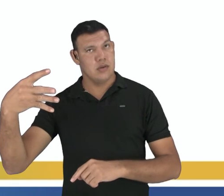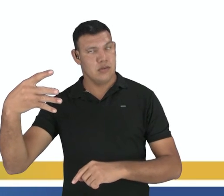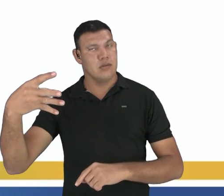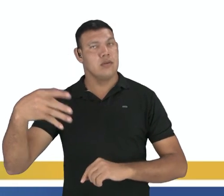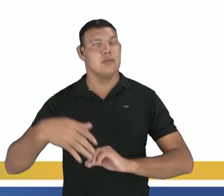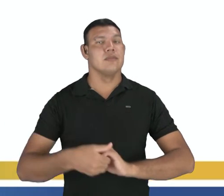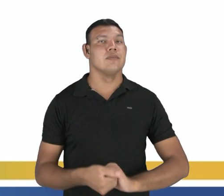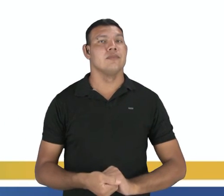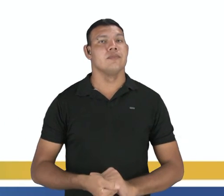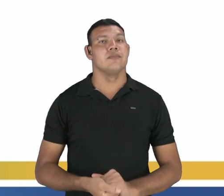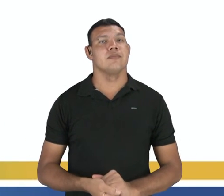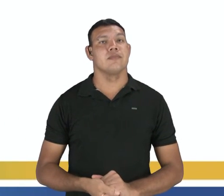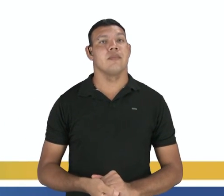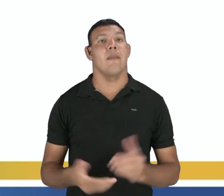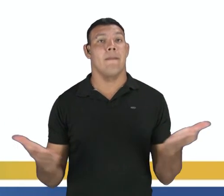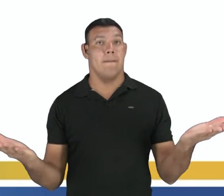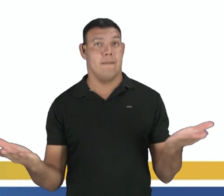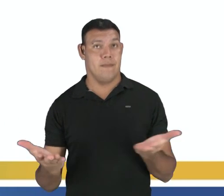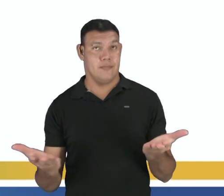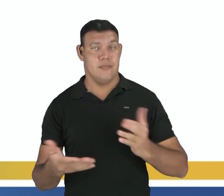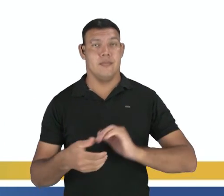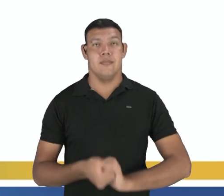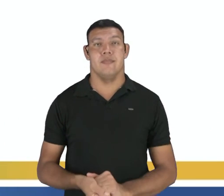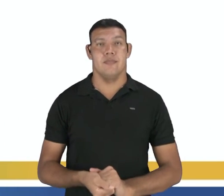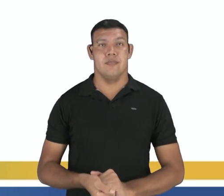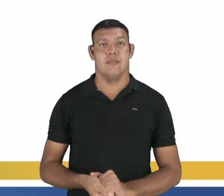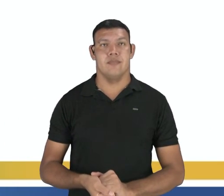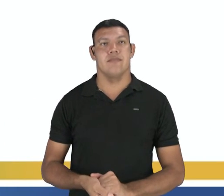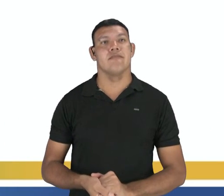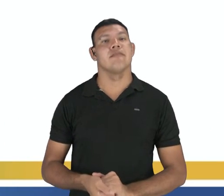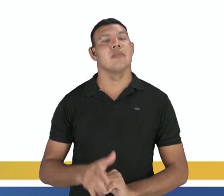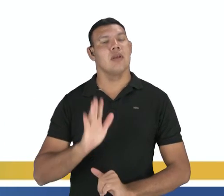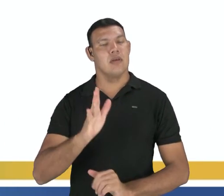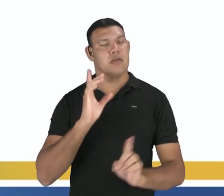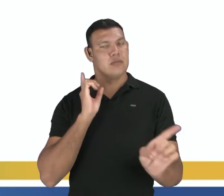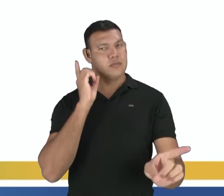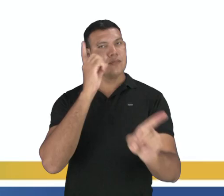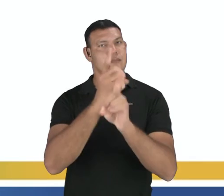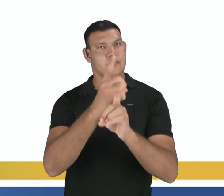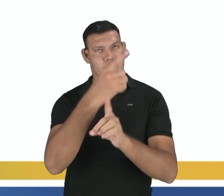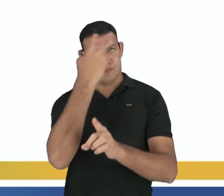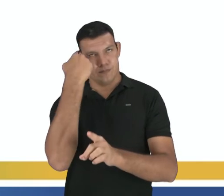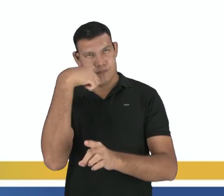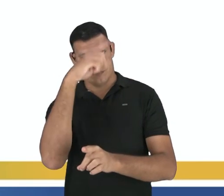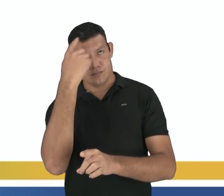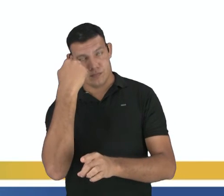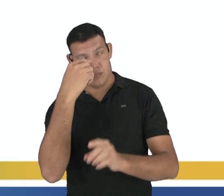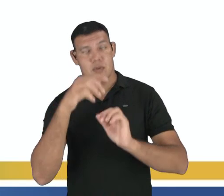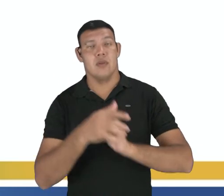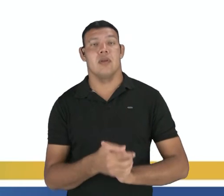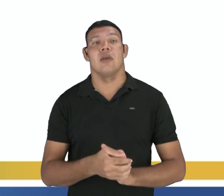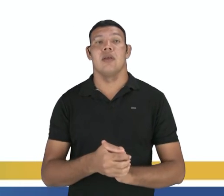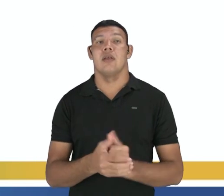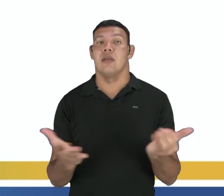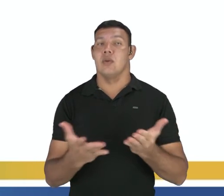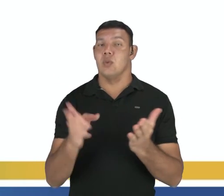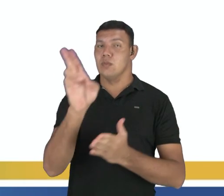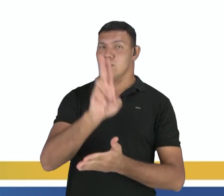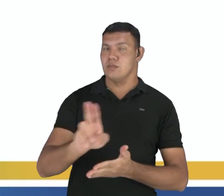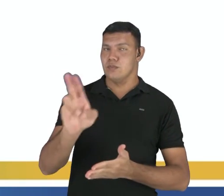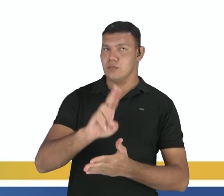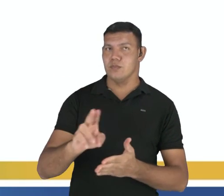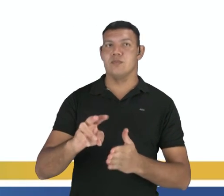horas. Tudo bem até aqui? Agora, nós temos as horas. Eu vou utilizar agora